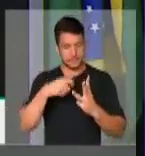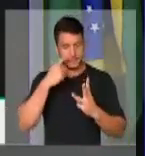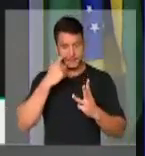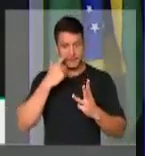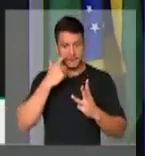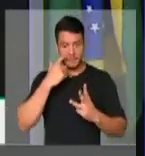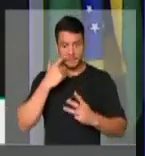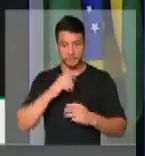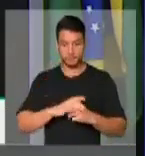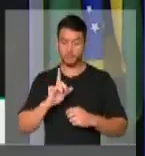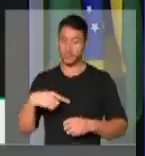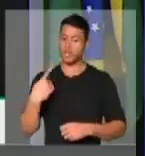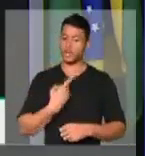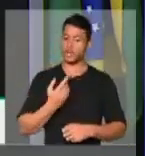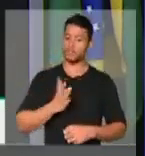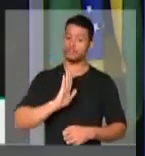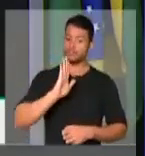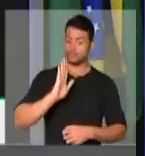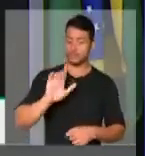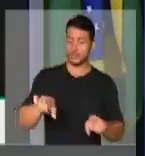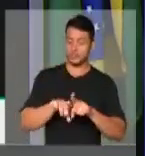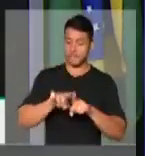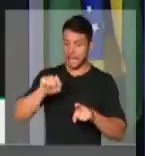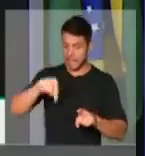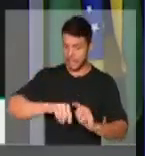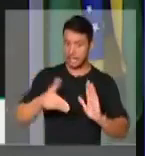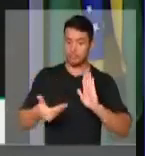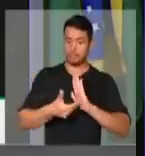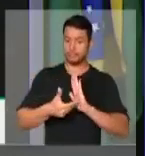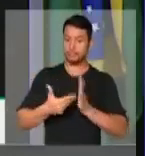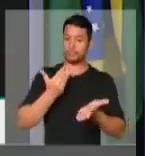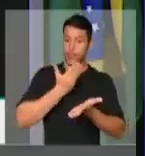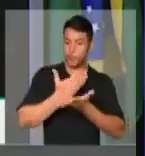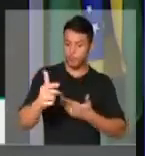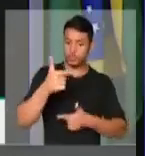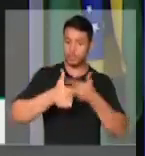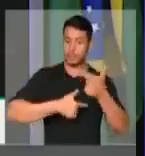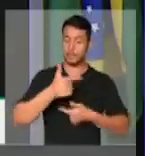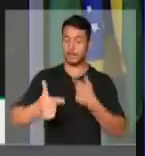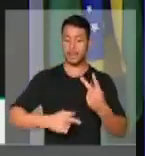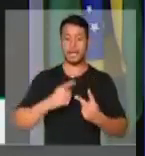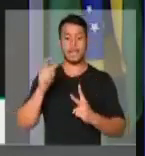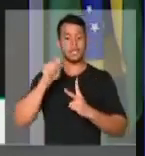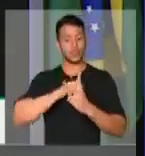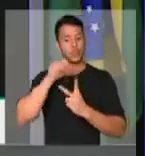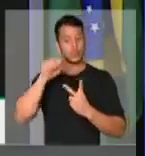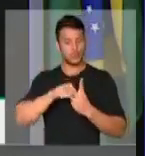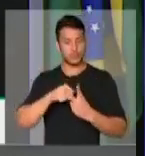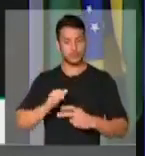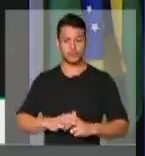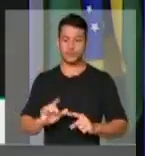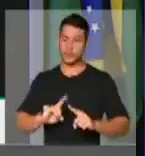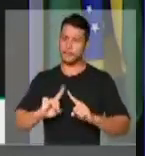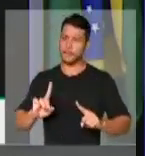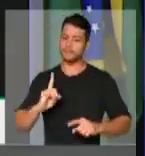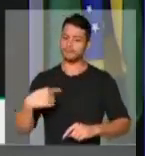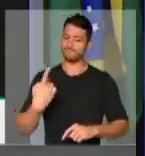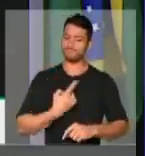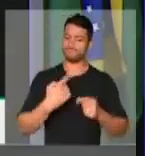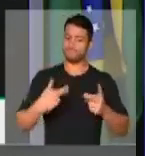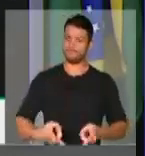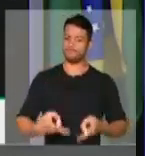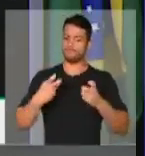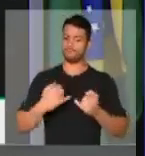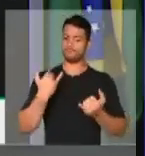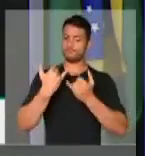iniciamos a nova legislatura há quase 2 meses. No entanto, o que estamos assistindo no dia a dia são posturas